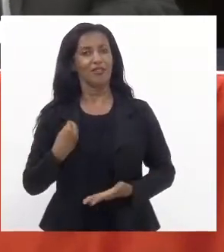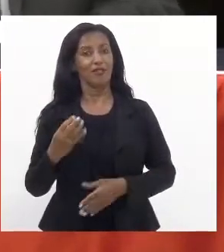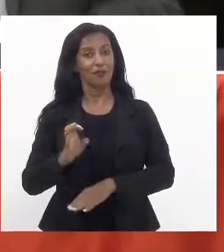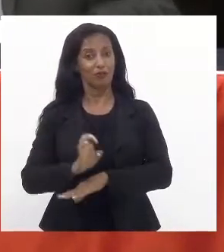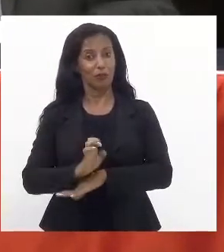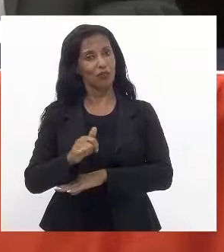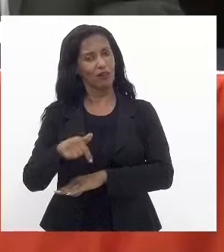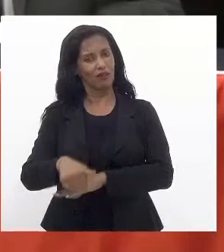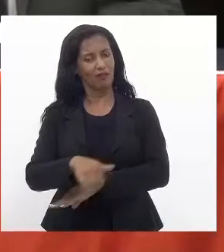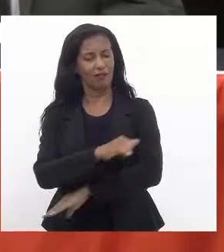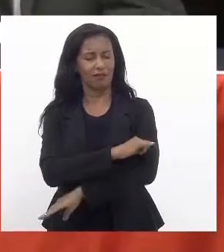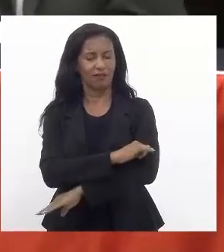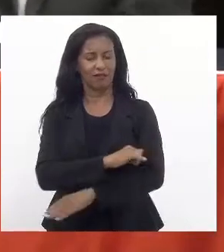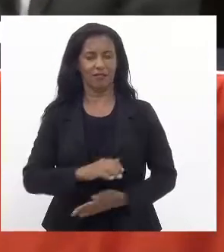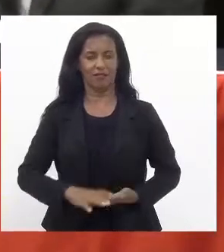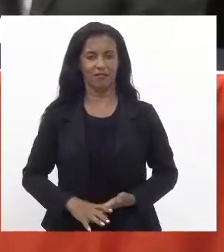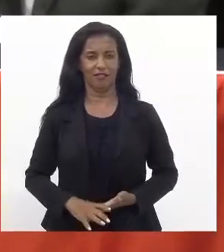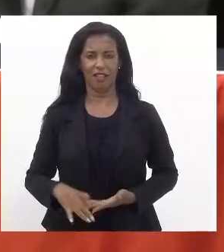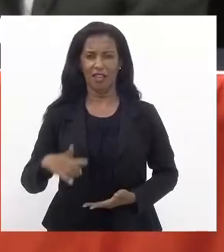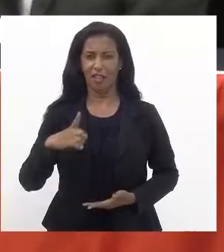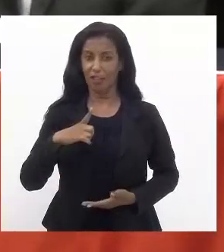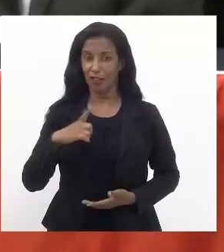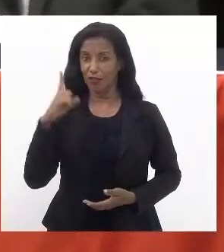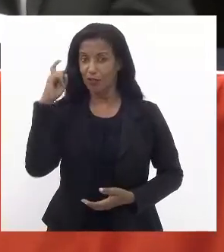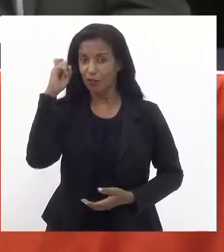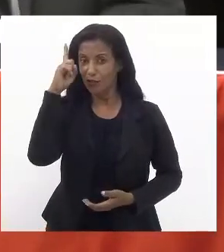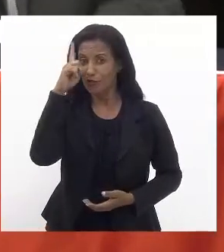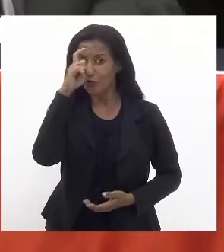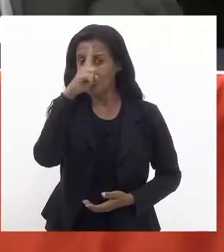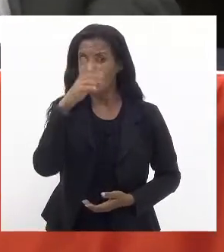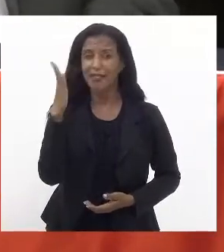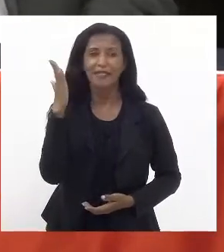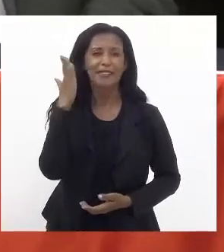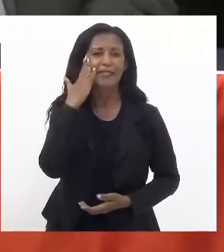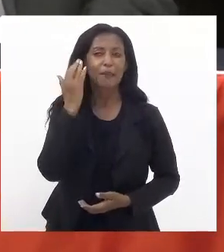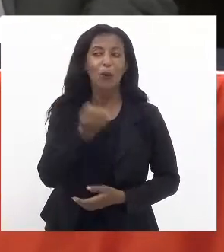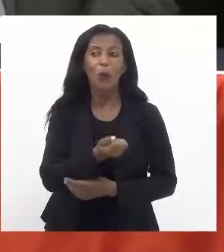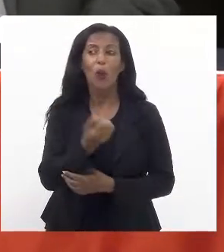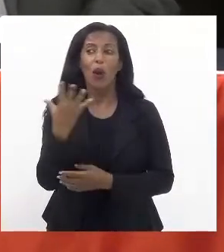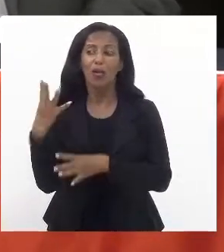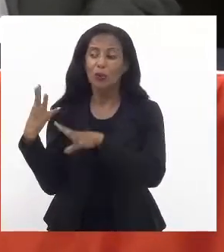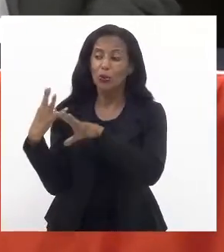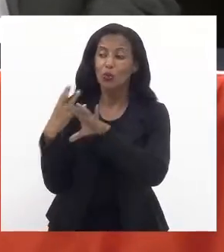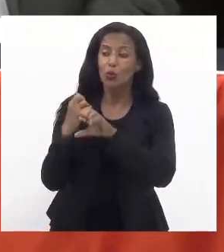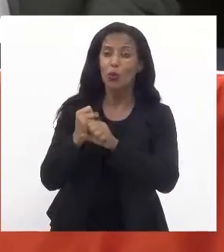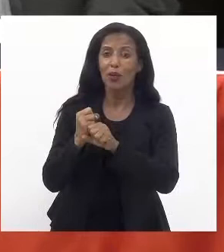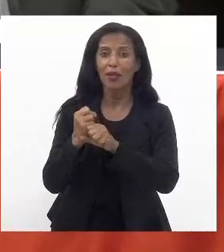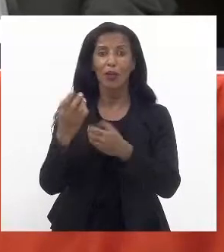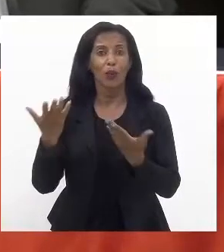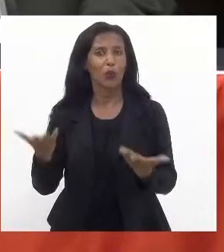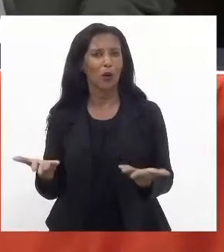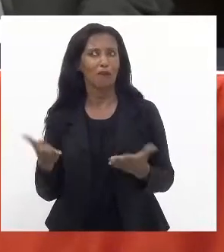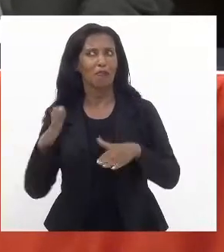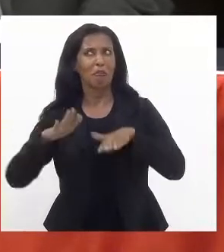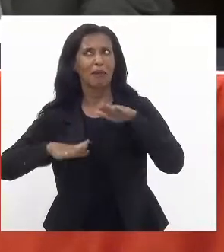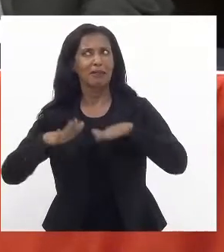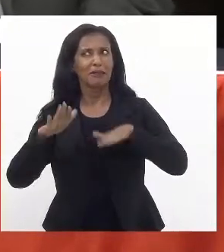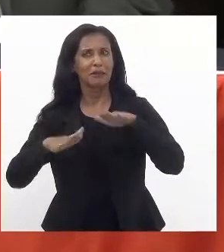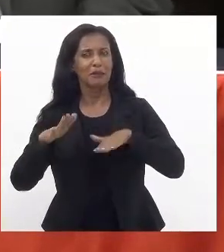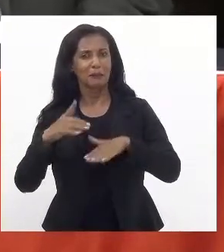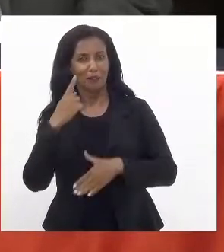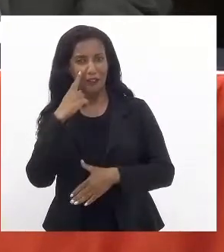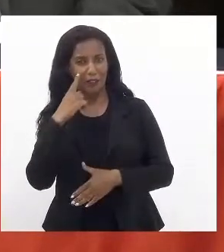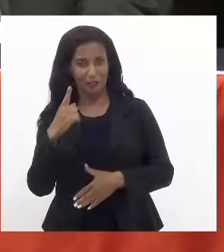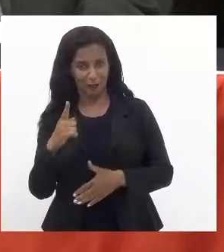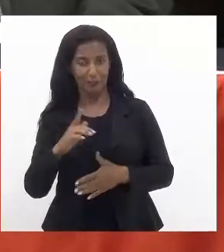de Janeiro. Eu tive a maior dificuldade de saber quantos são. cheguei a uma faixa, viu,